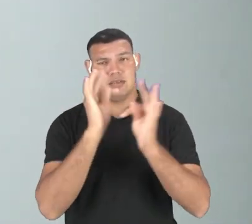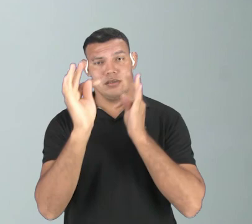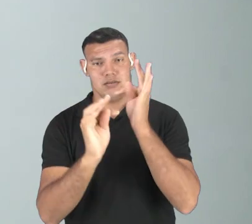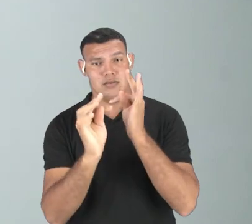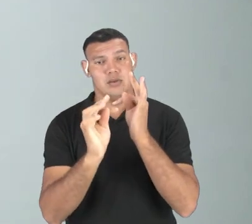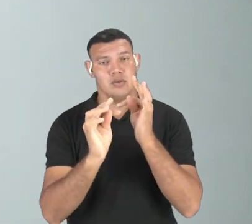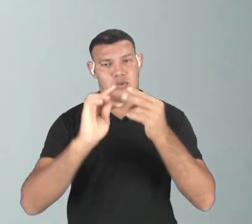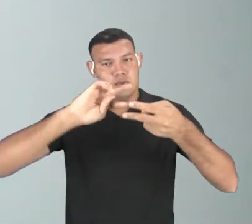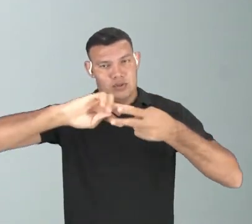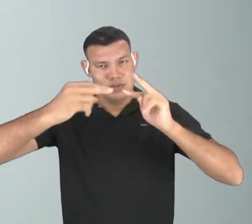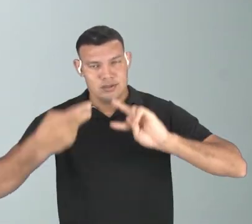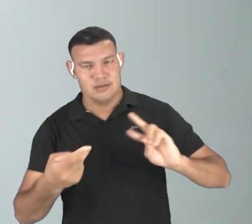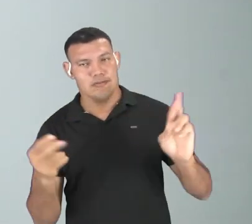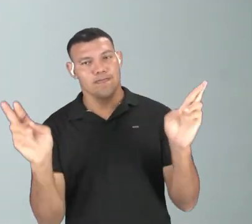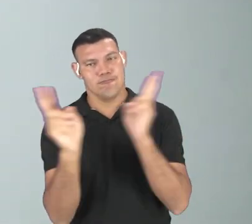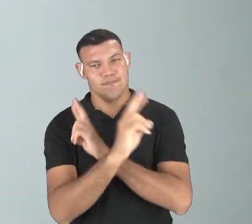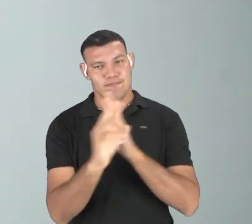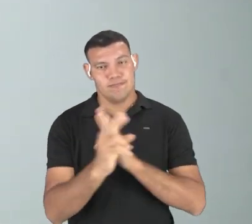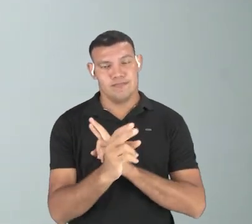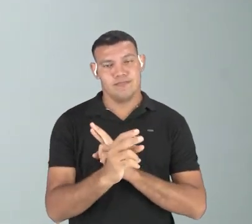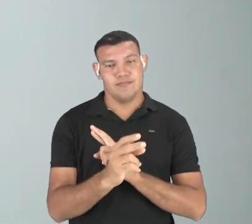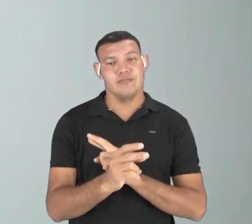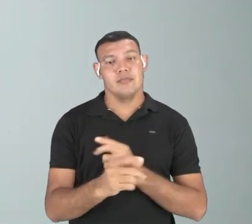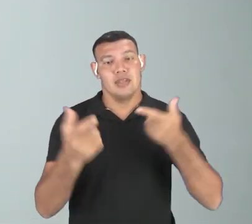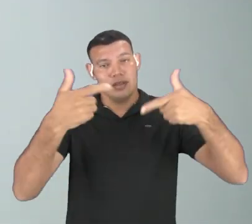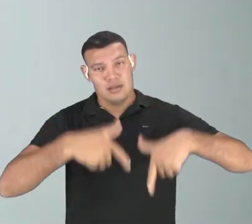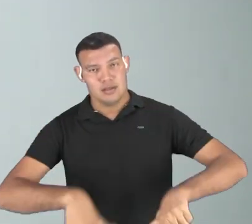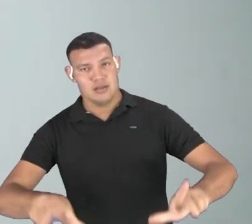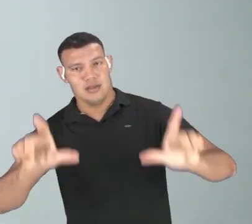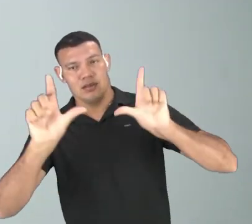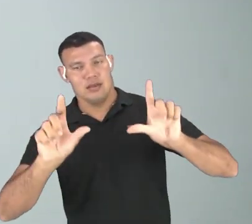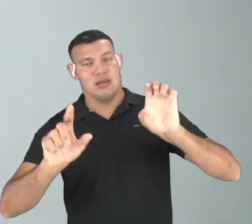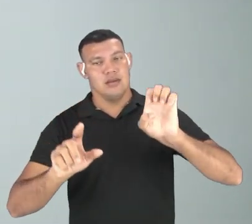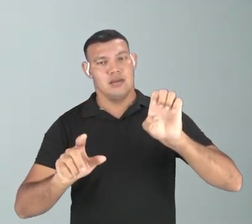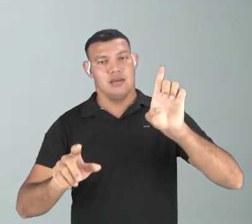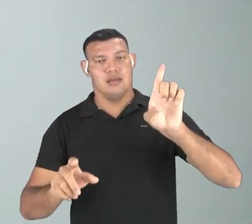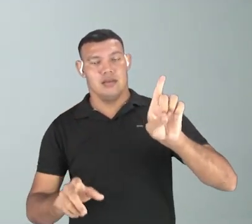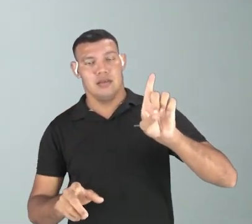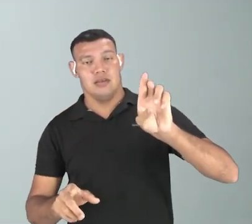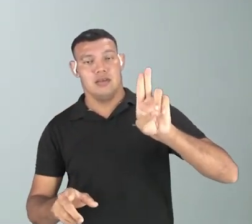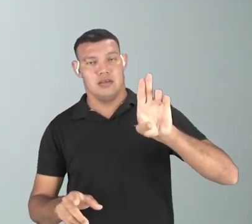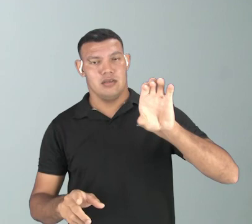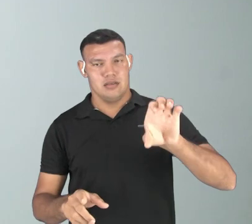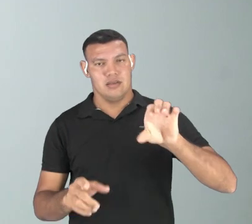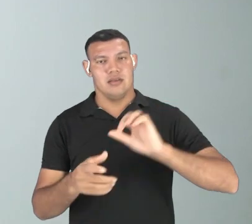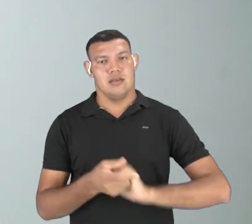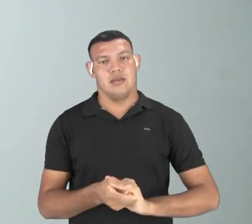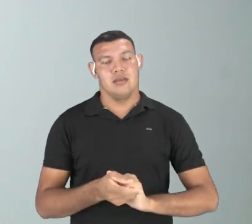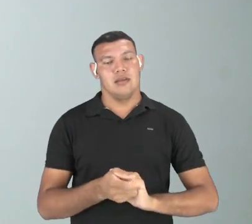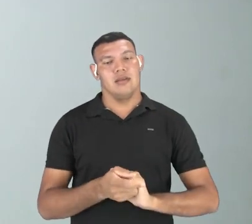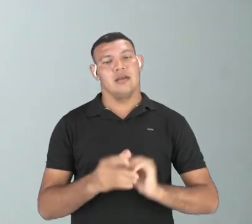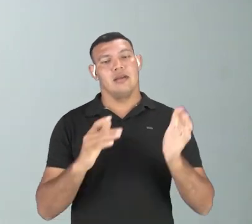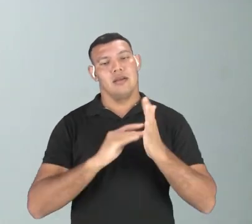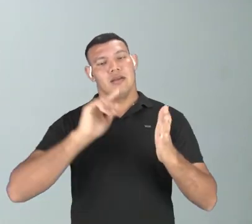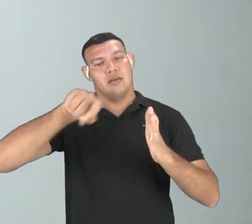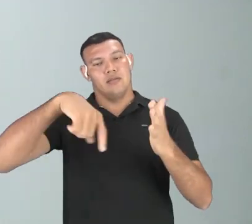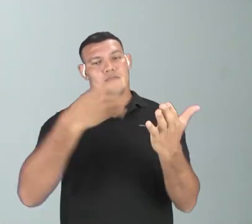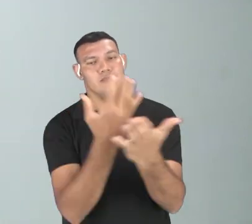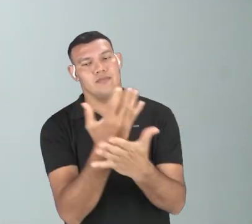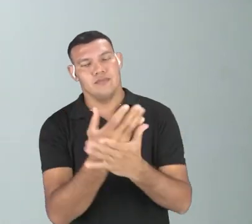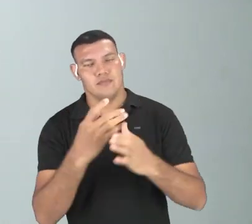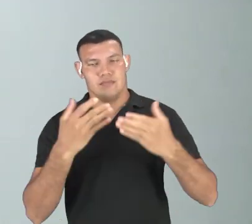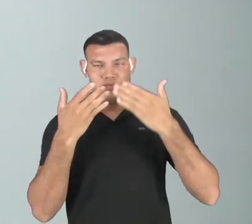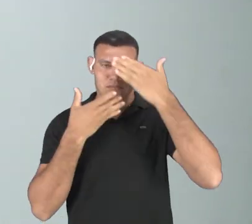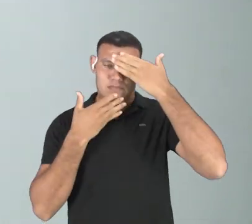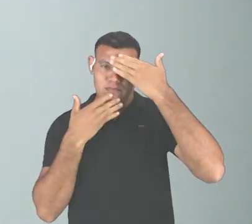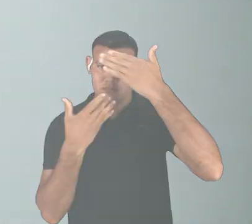recombinante e parar esta e outras da Onça vocês podem acessar a plataforma educ uma até a próxima aula muito